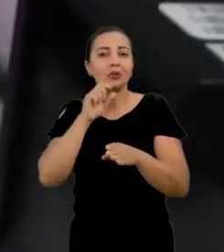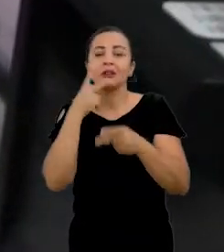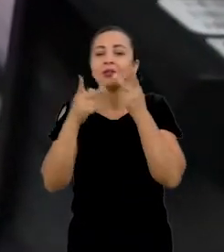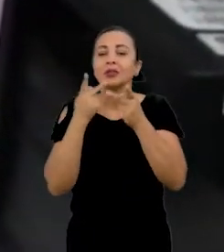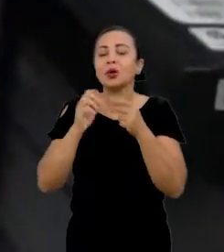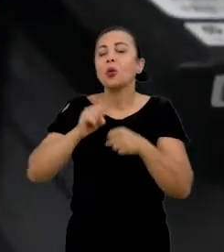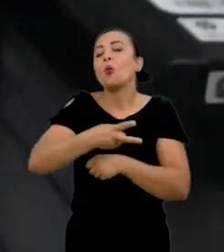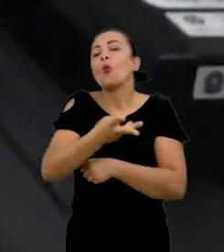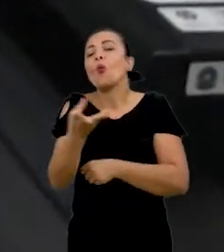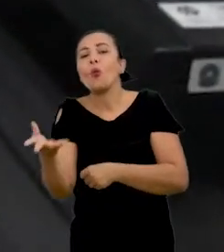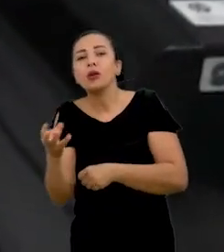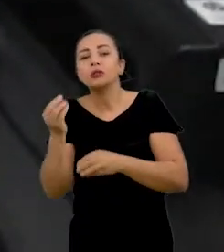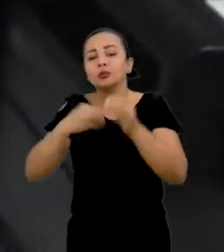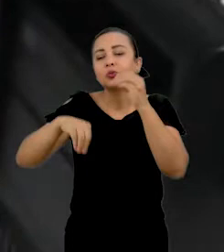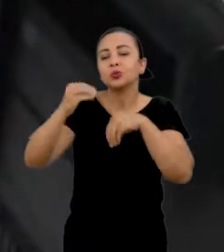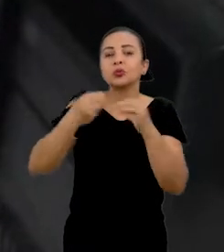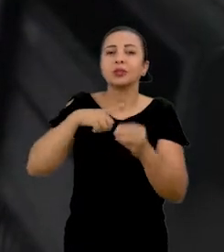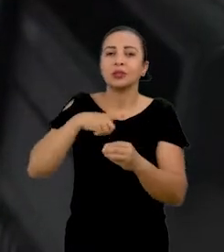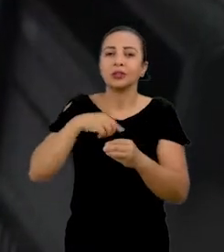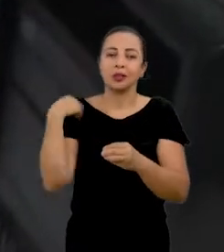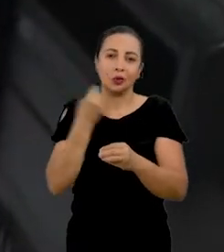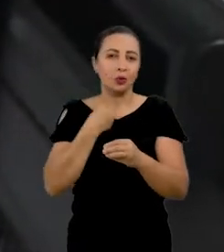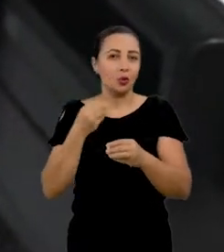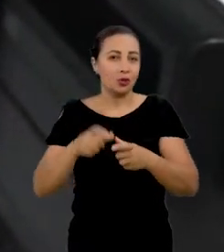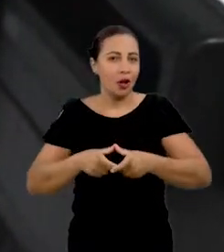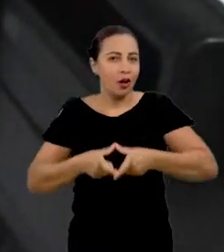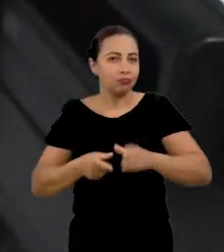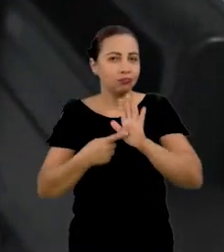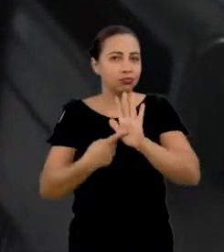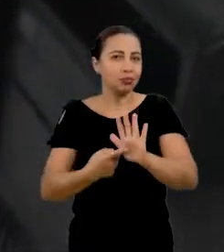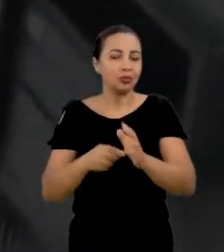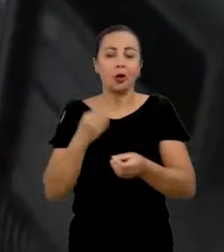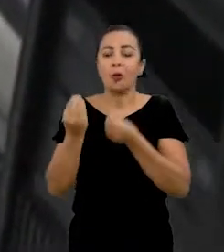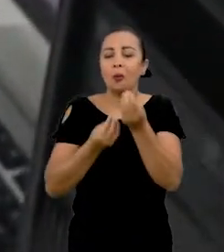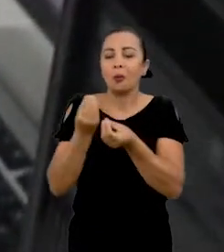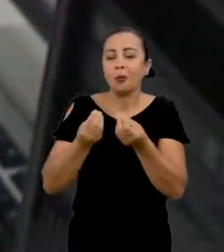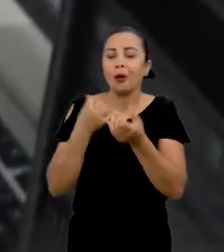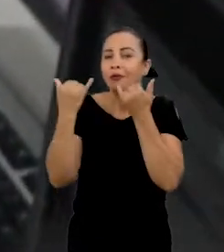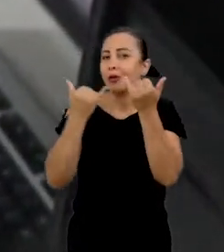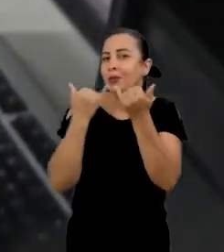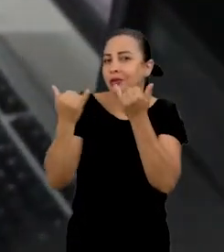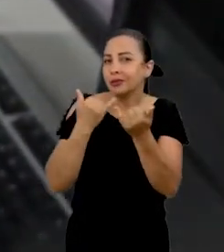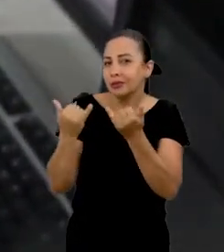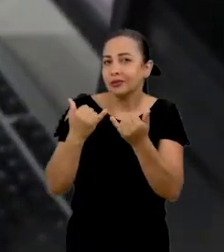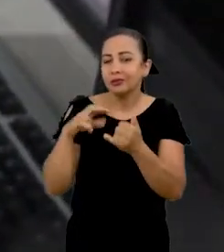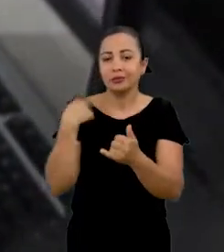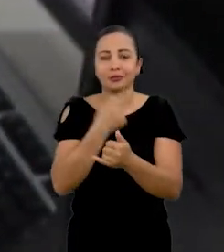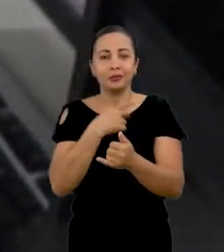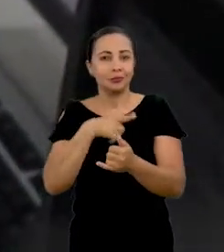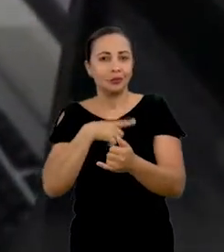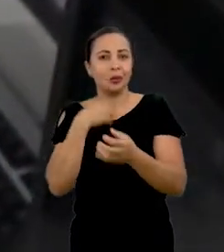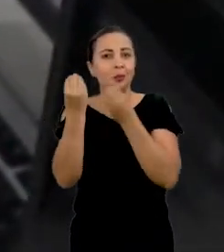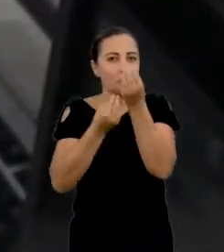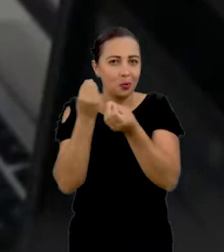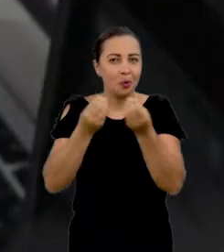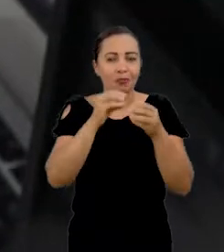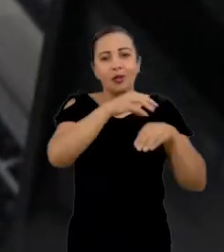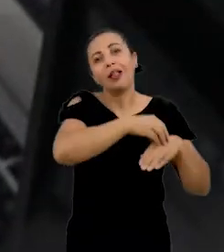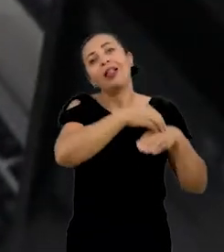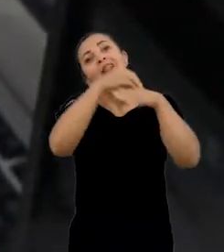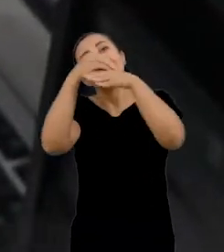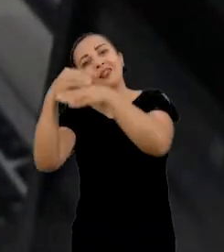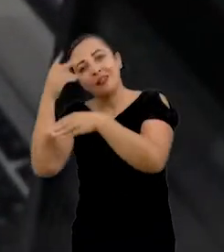e bidimensionais, qual é a molécula predominante nesse óleo essencial, e nós conseguimos também